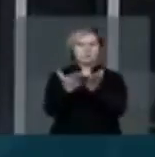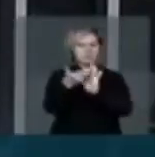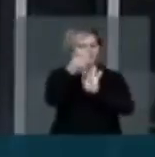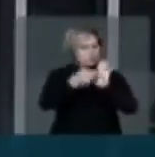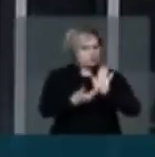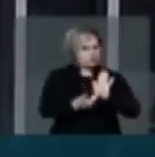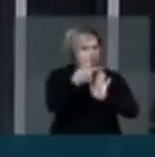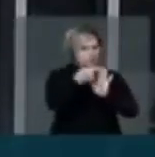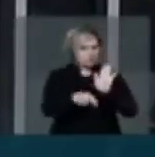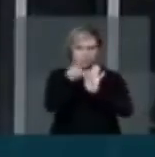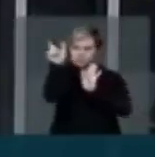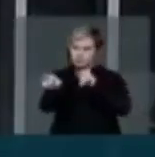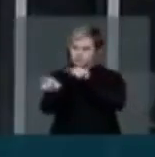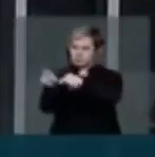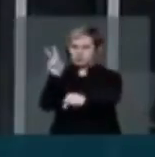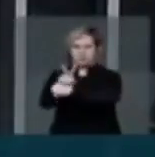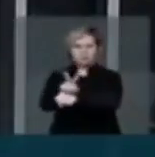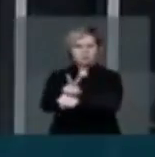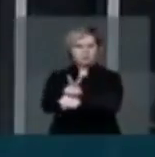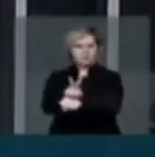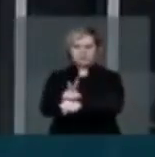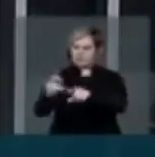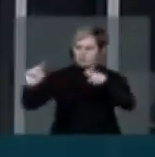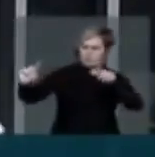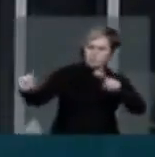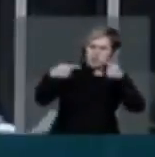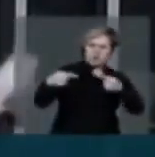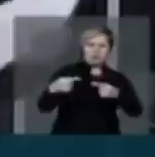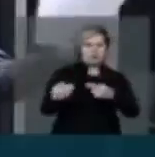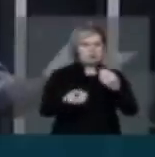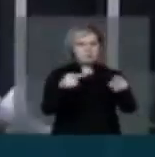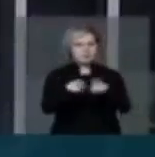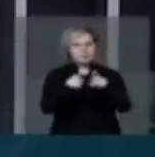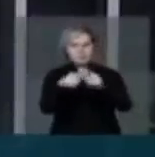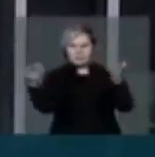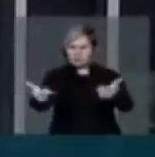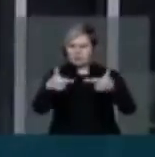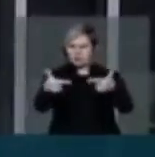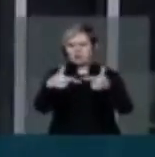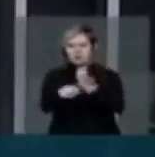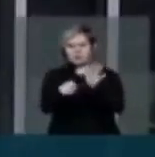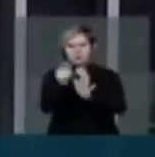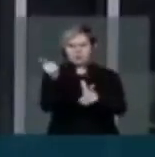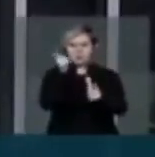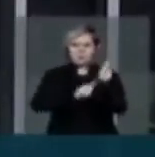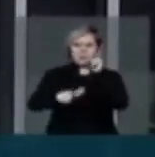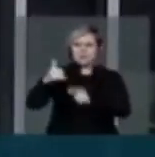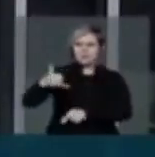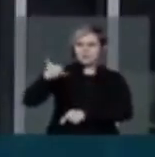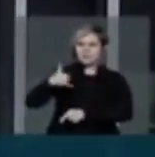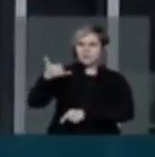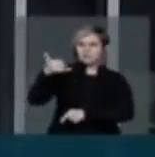projeto que ele defende é uma afronta. Como se não bastasse estar lutando aí pela redução da menoridade